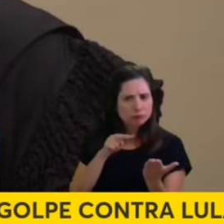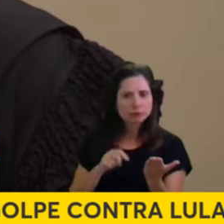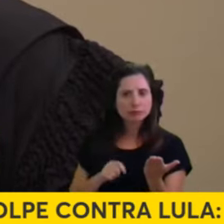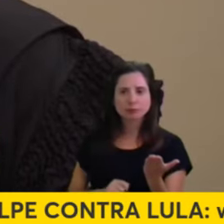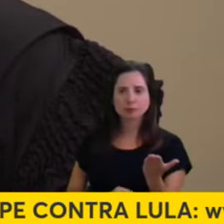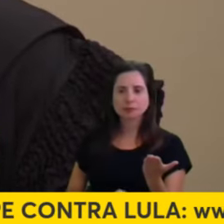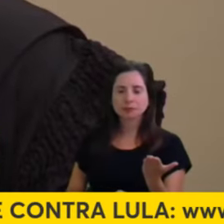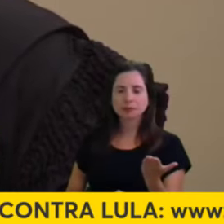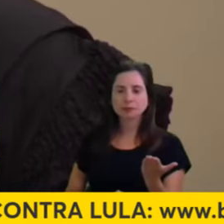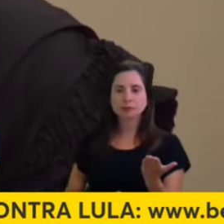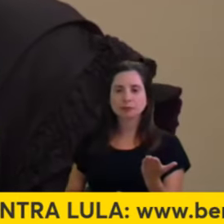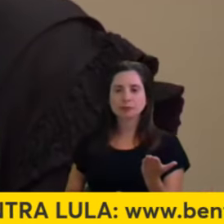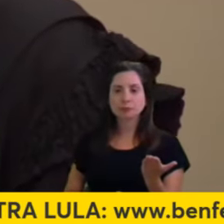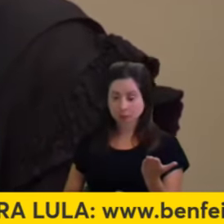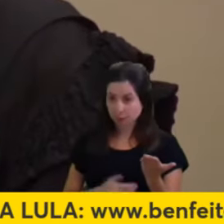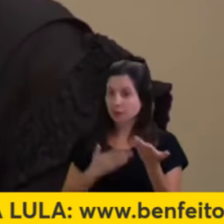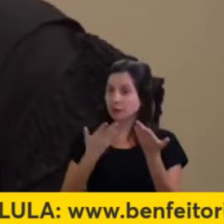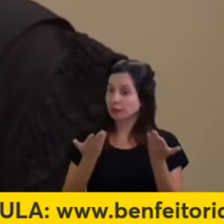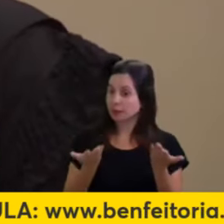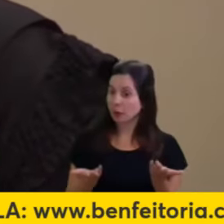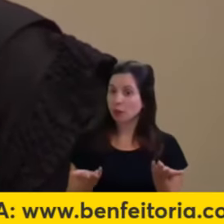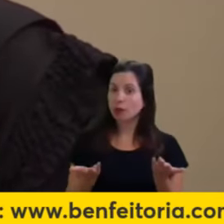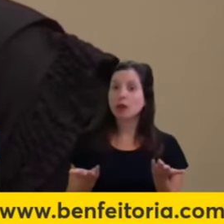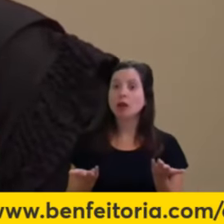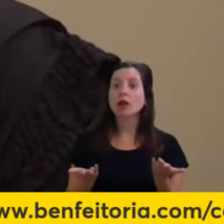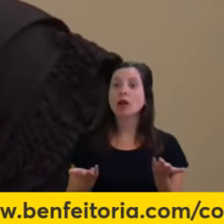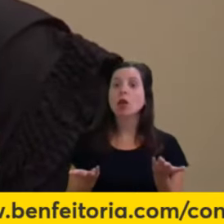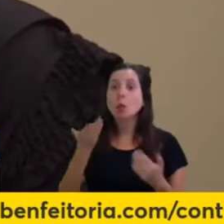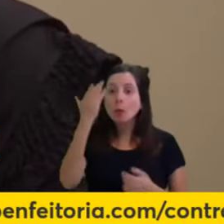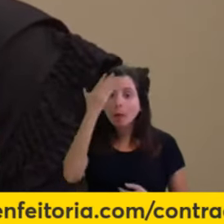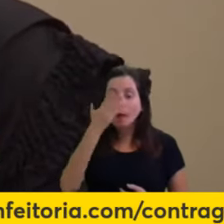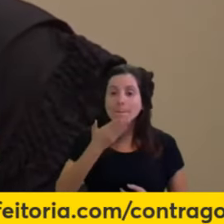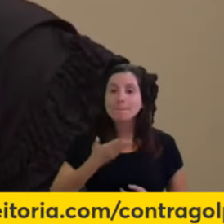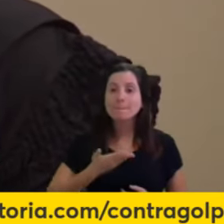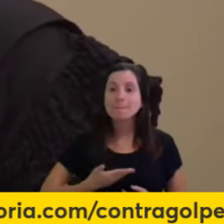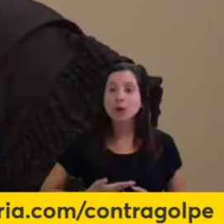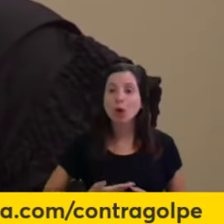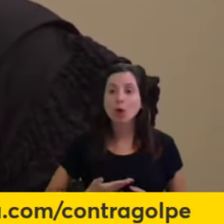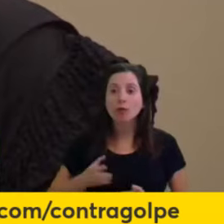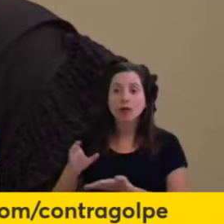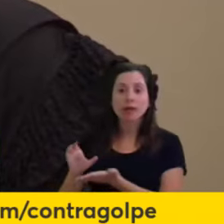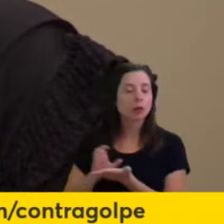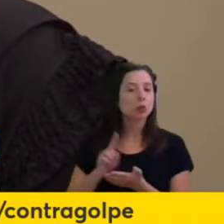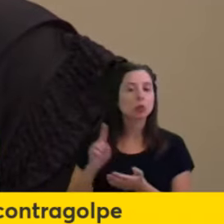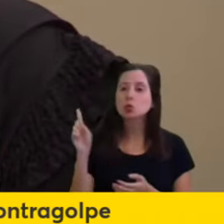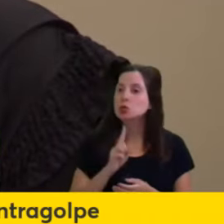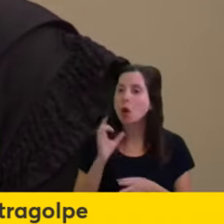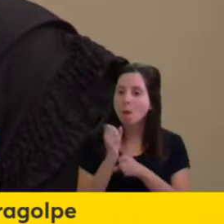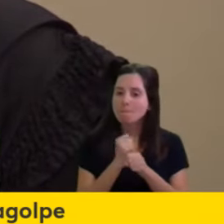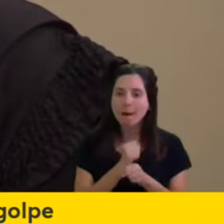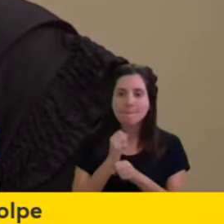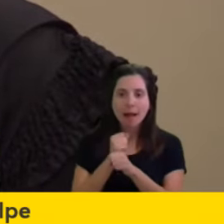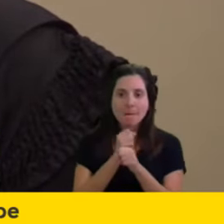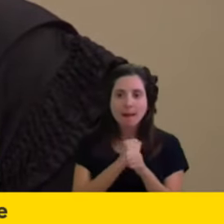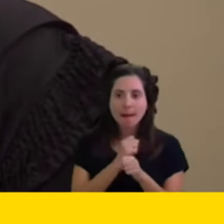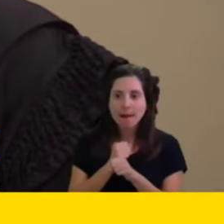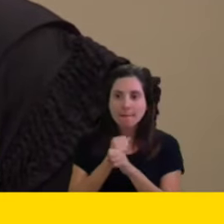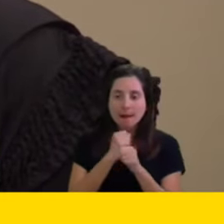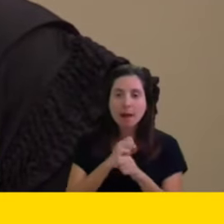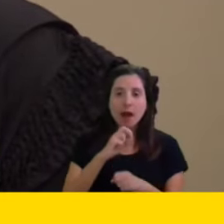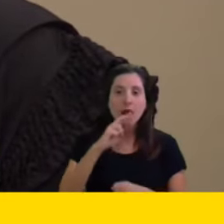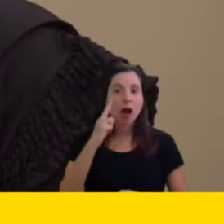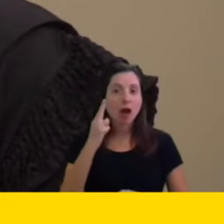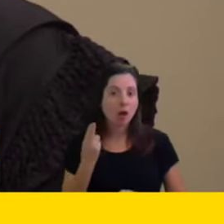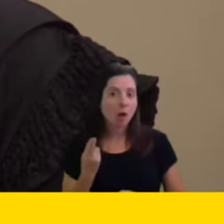exílio todavia na espécie não há prova de recurso não contabilizado na campanha tampouco desvelamento de verbas partidárias